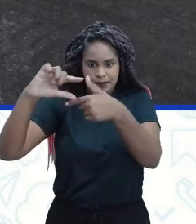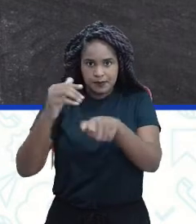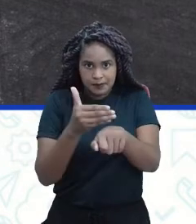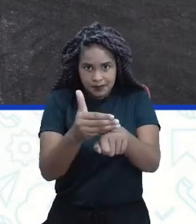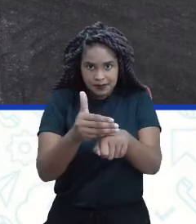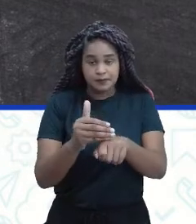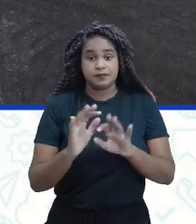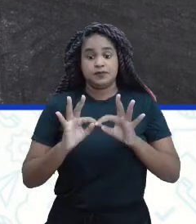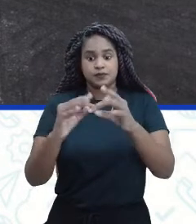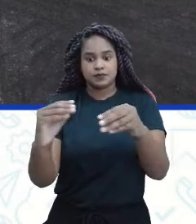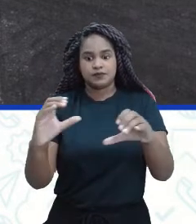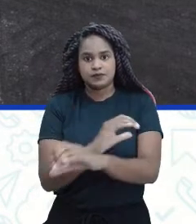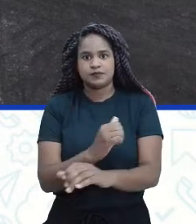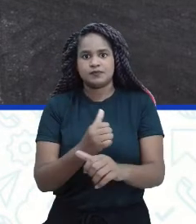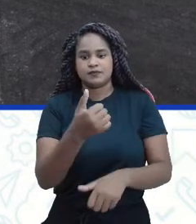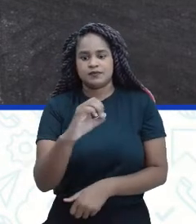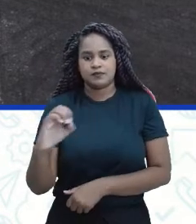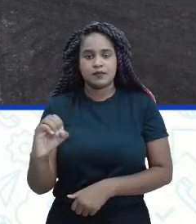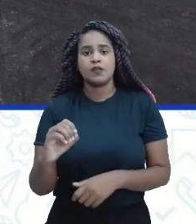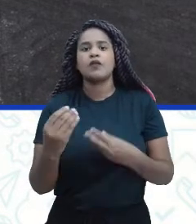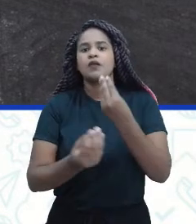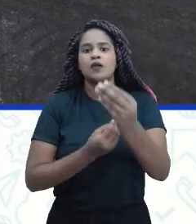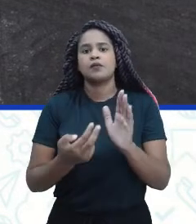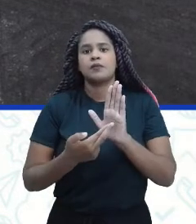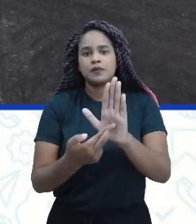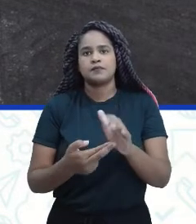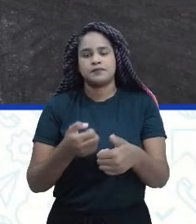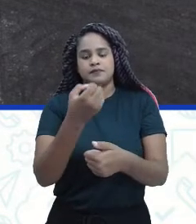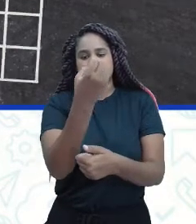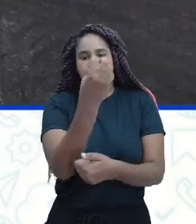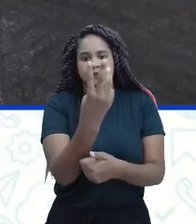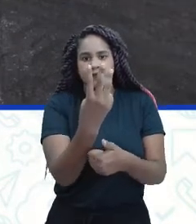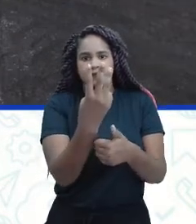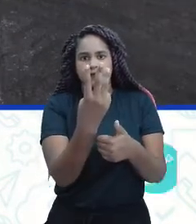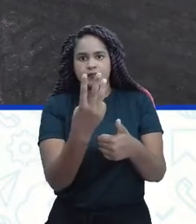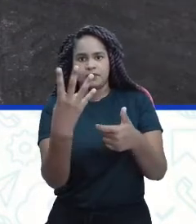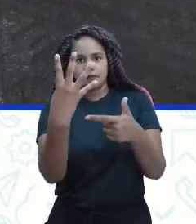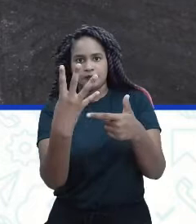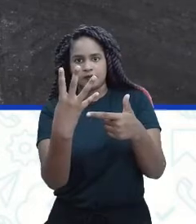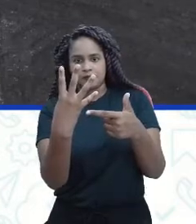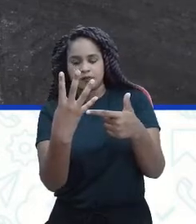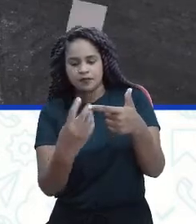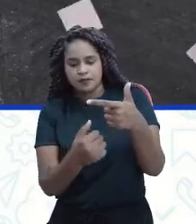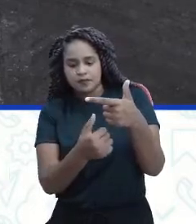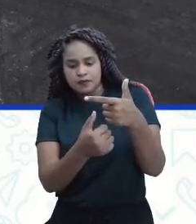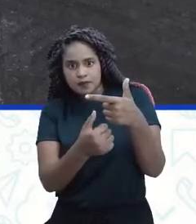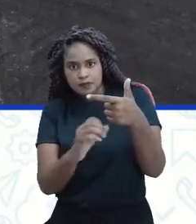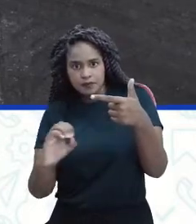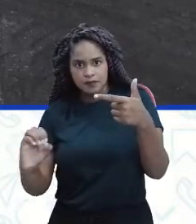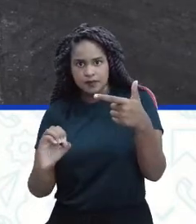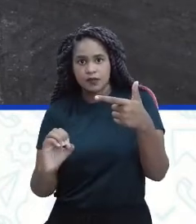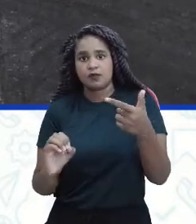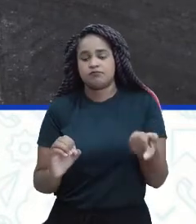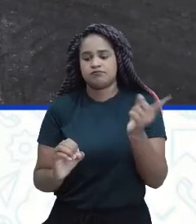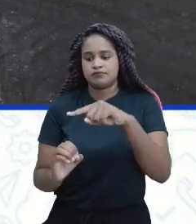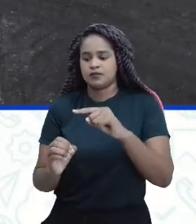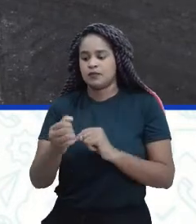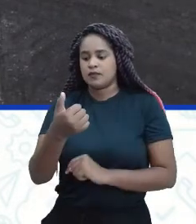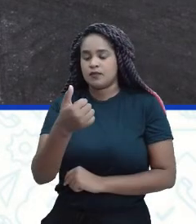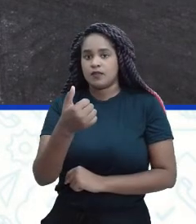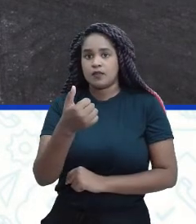de 100. E aí, a gente pode fazer essa representação também utilizando o percentual, né? Utilizando ali o símbolo